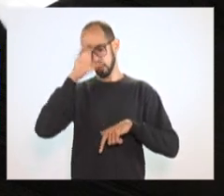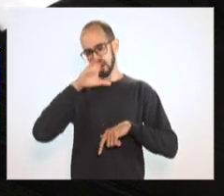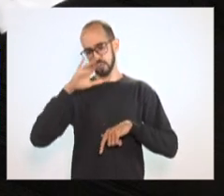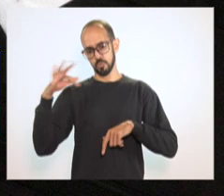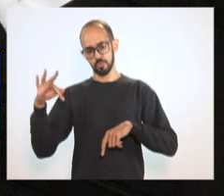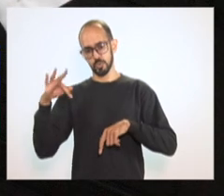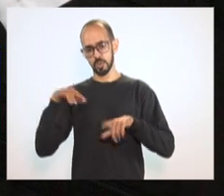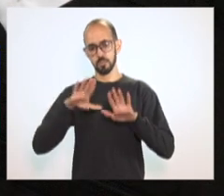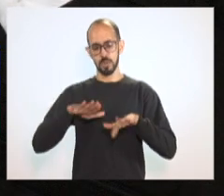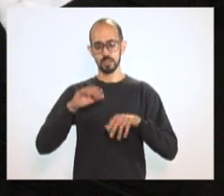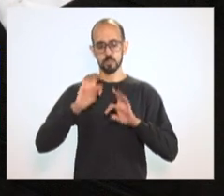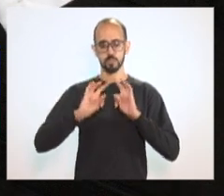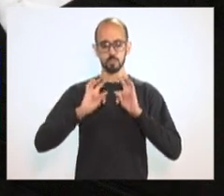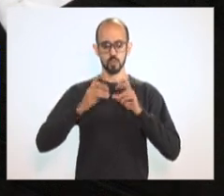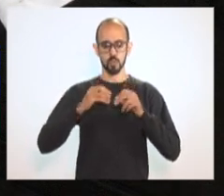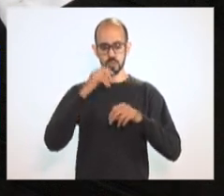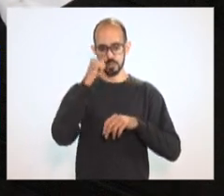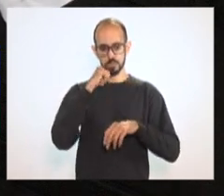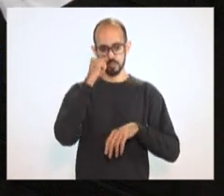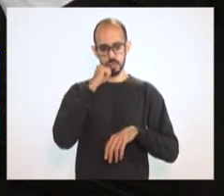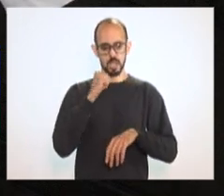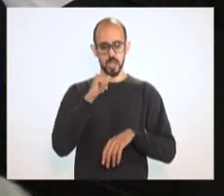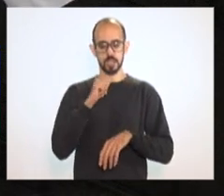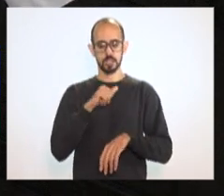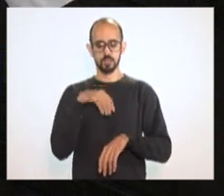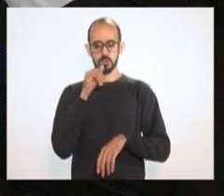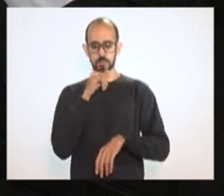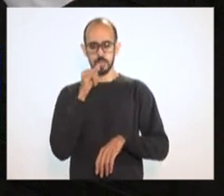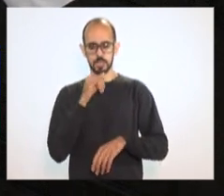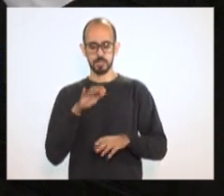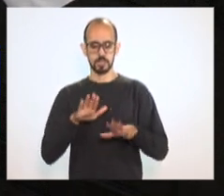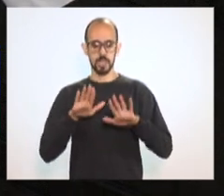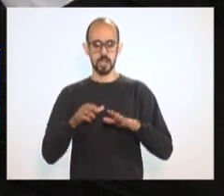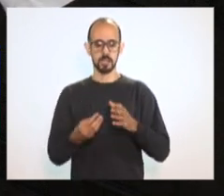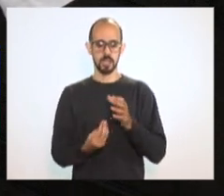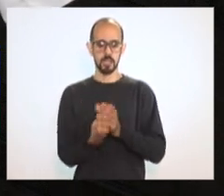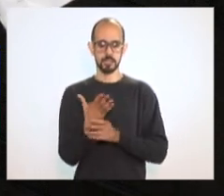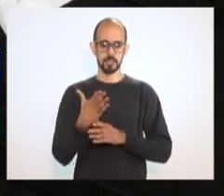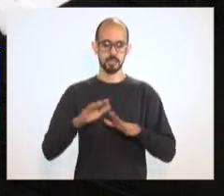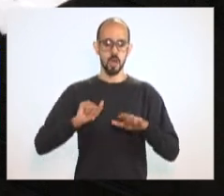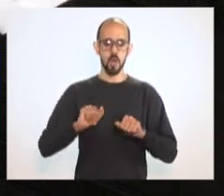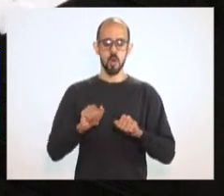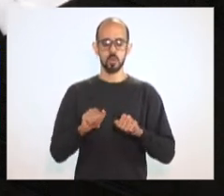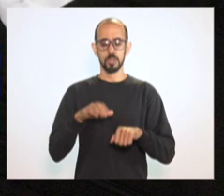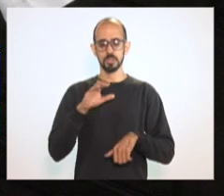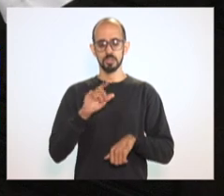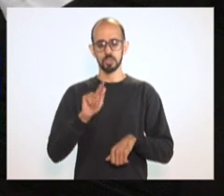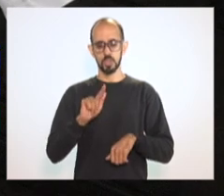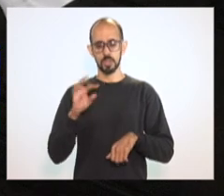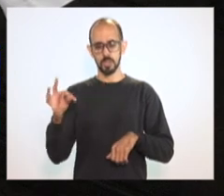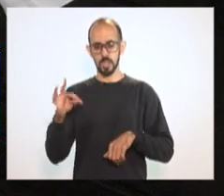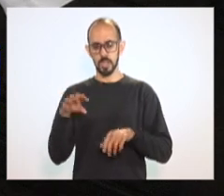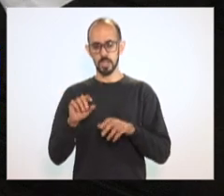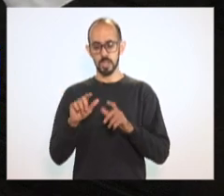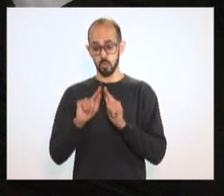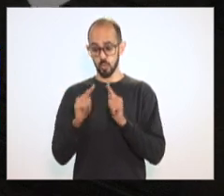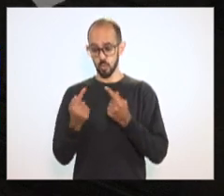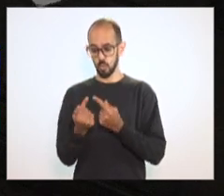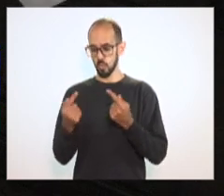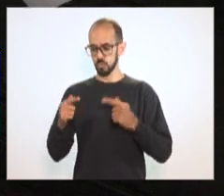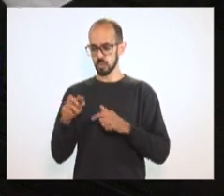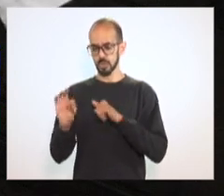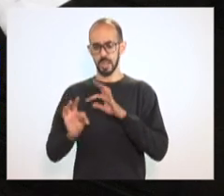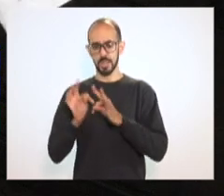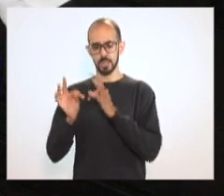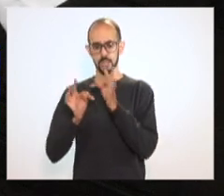para as mulheres do estado do Rio de Janeiro a criação desse GT desse grupo permanente dentro da